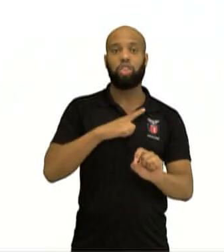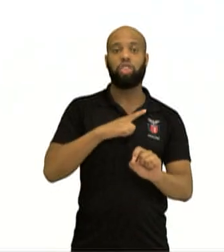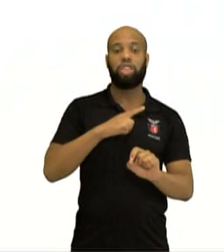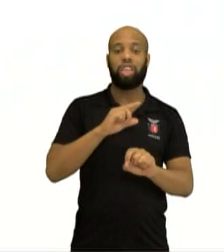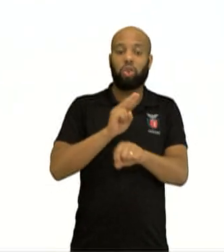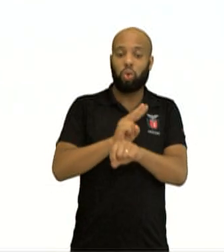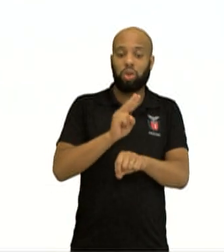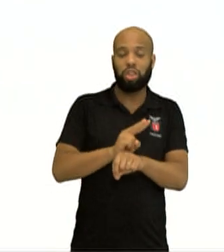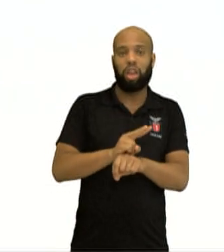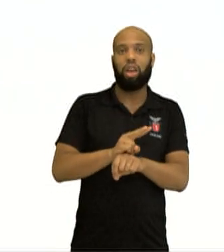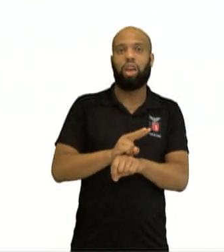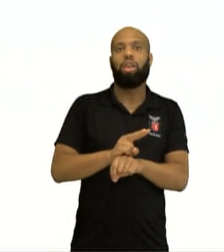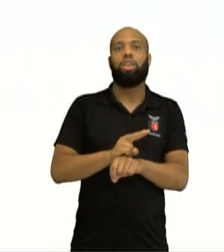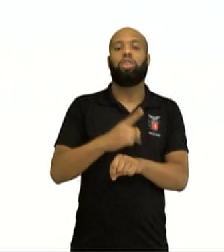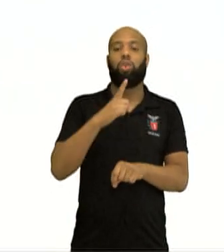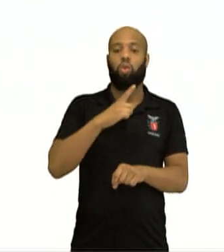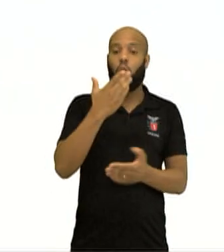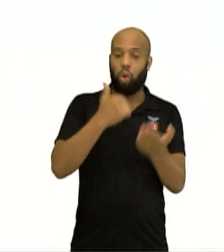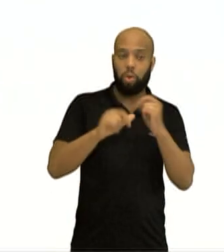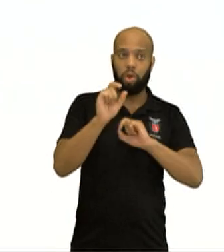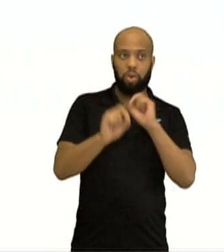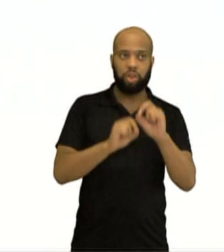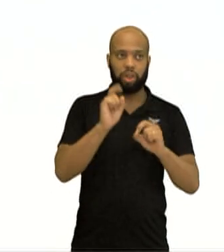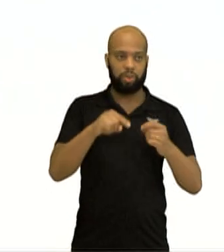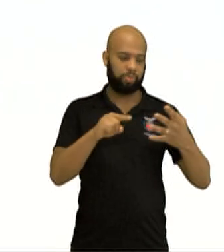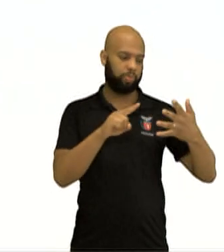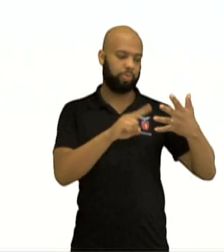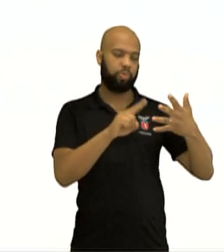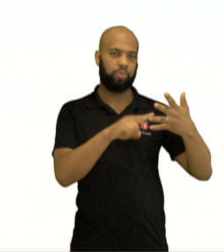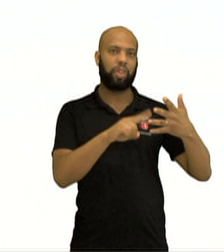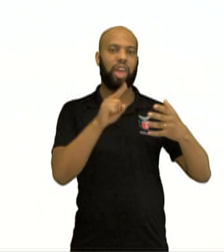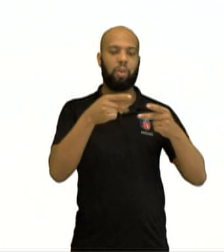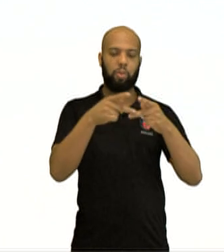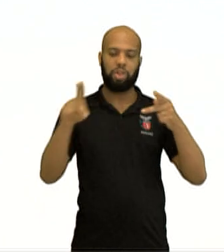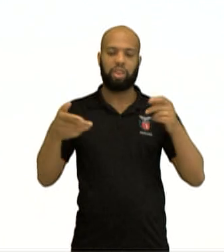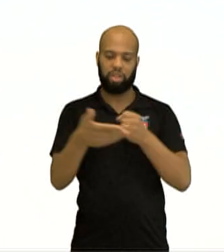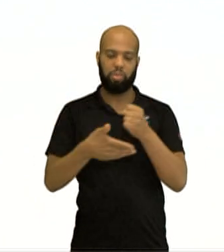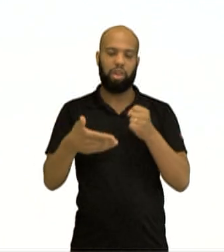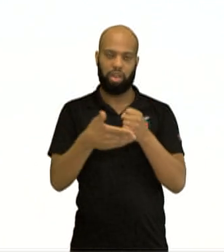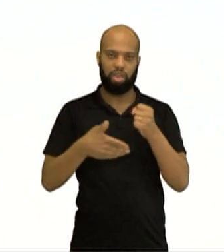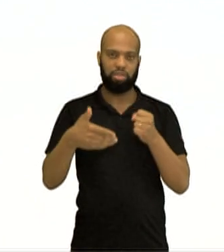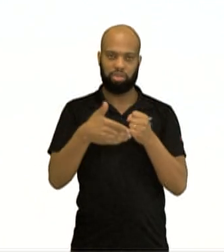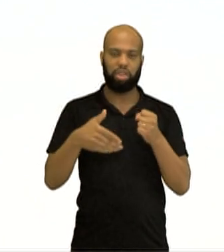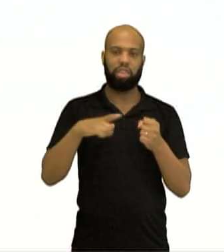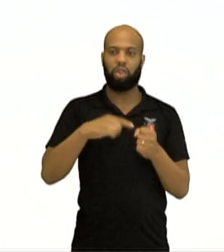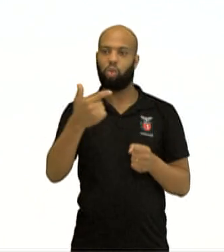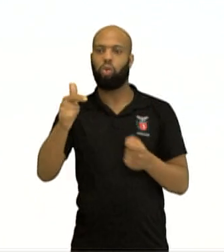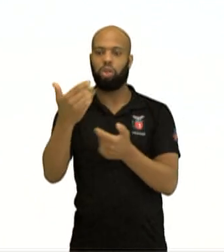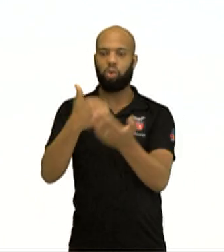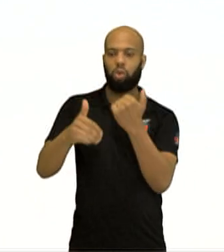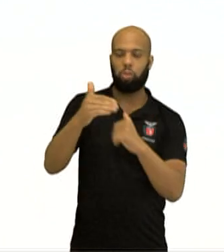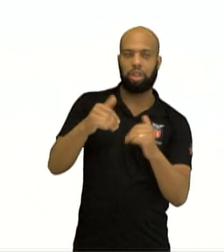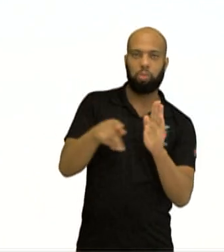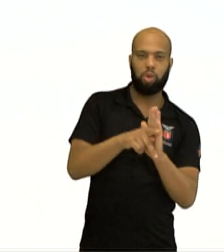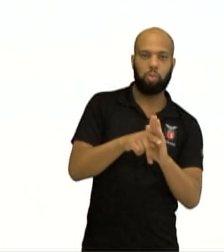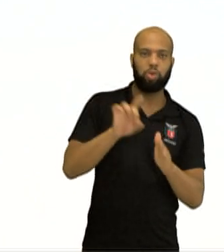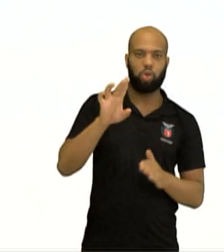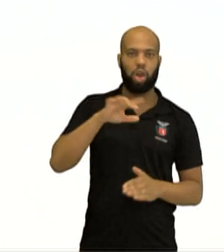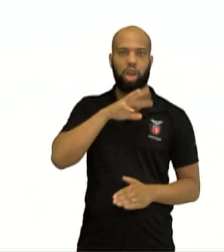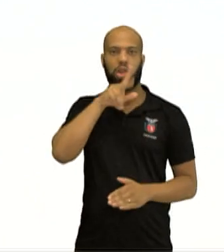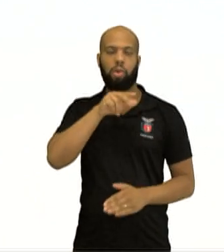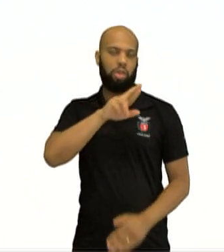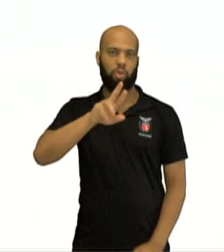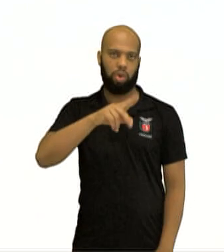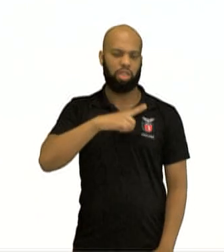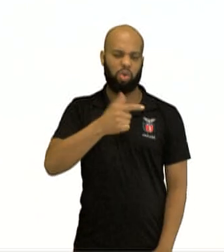para que se ingerissem aminoácidos essenciais presentes em outros alimentos, não necessariamente os de origem animal, ok?